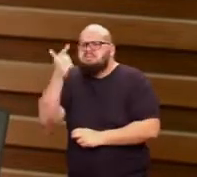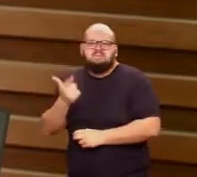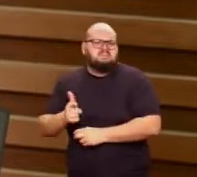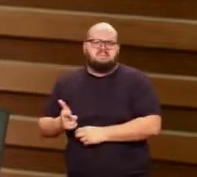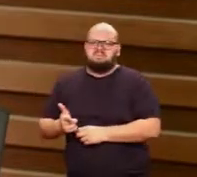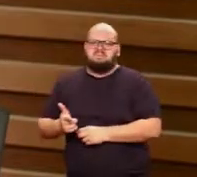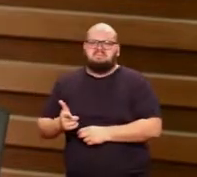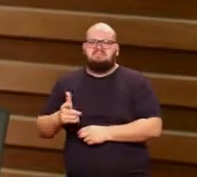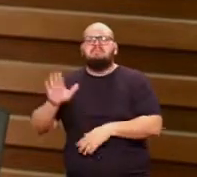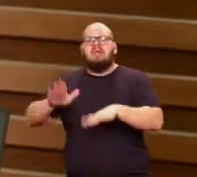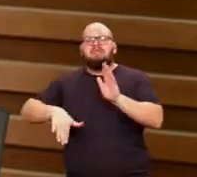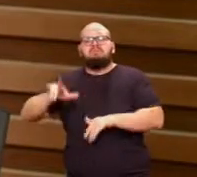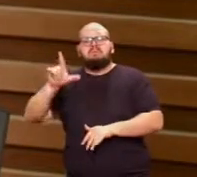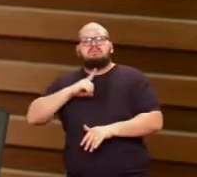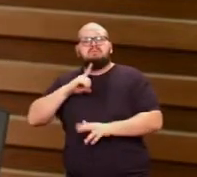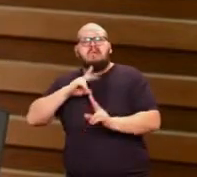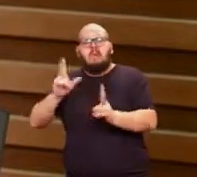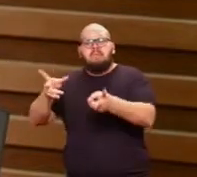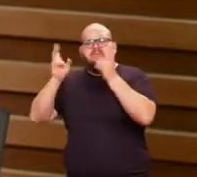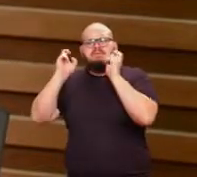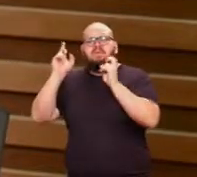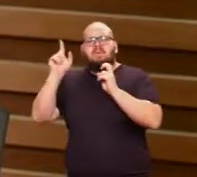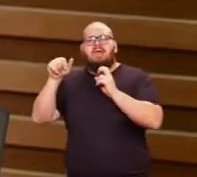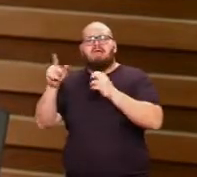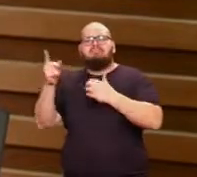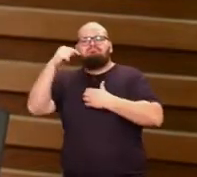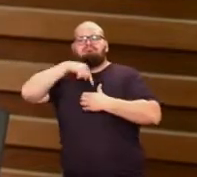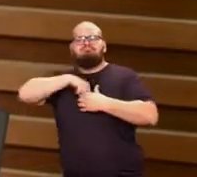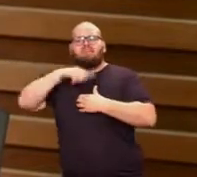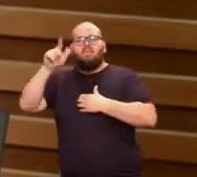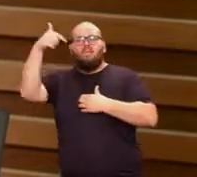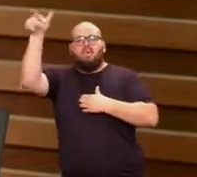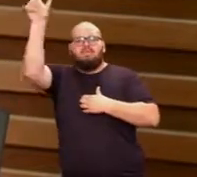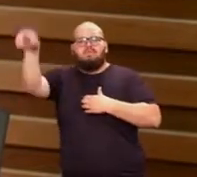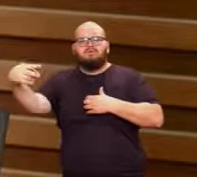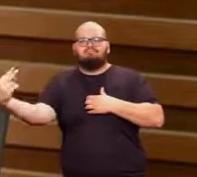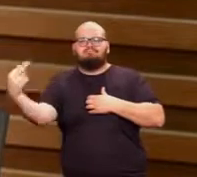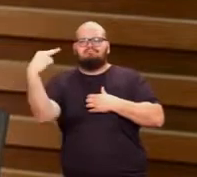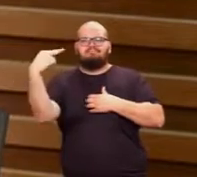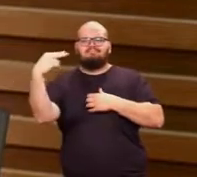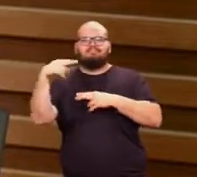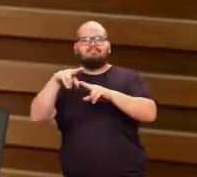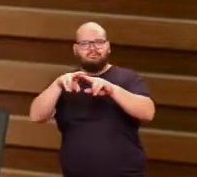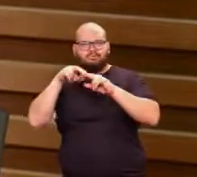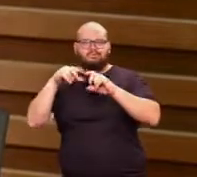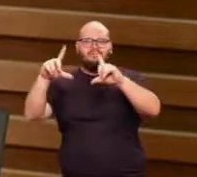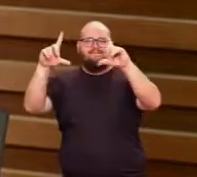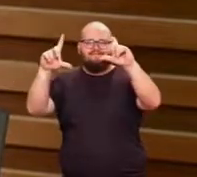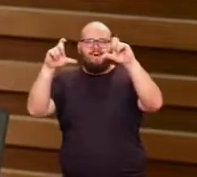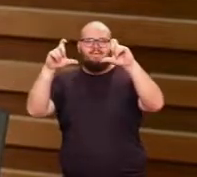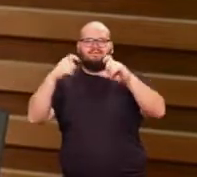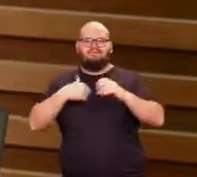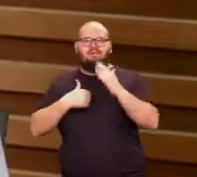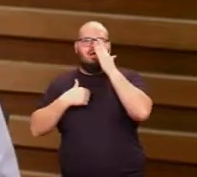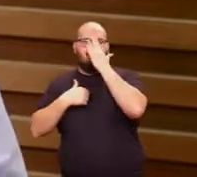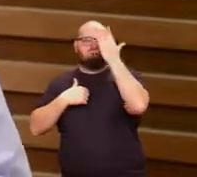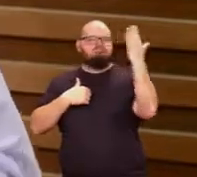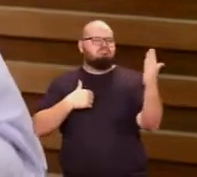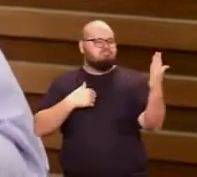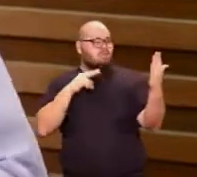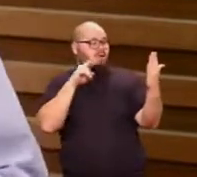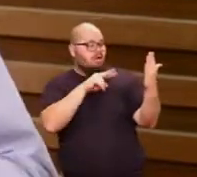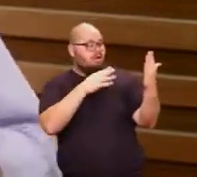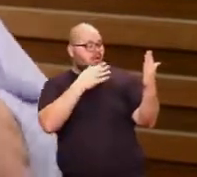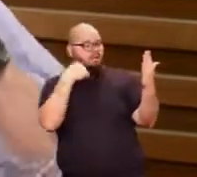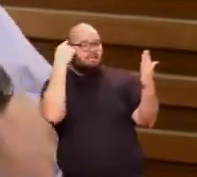isso não é perceptível racionalmente. Isso é muito mais perceptível pela intuição da outra pessoa, tanto que você